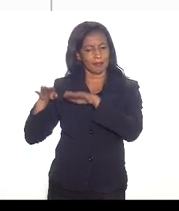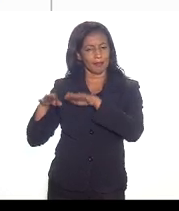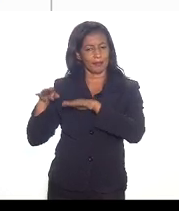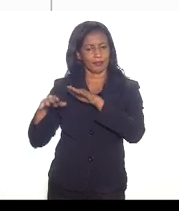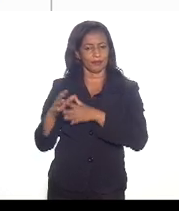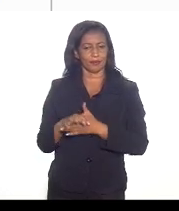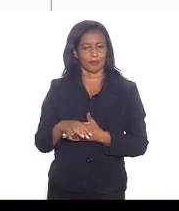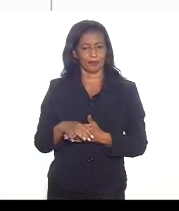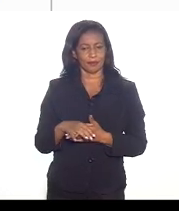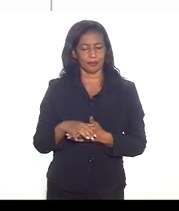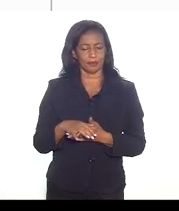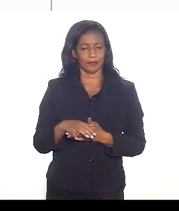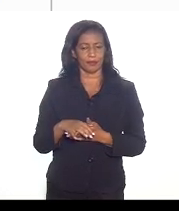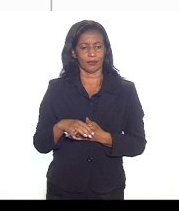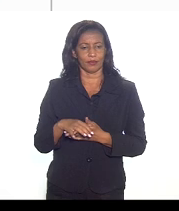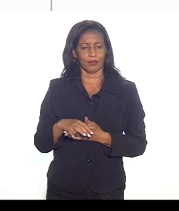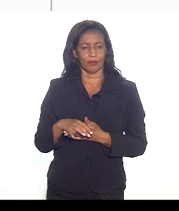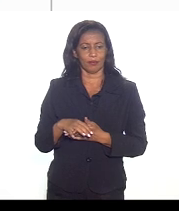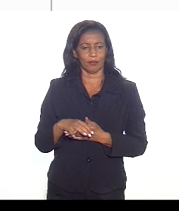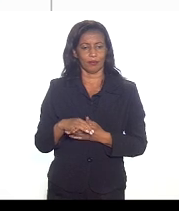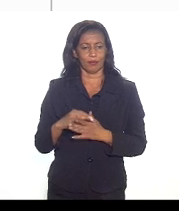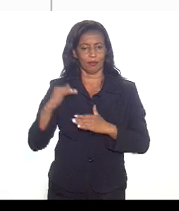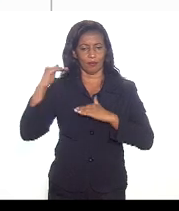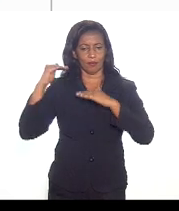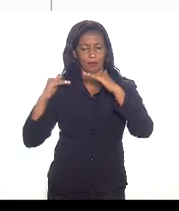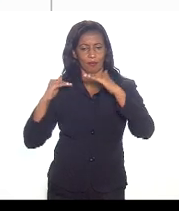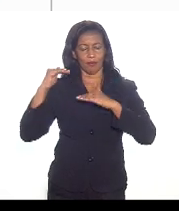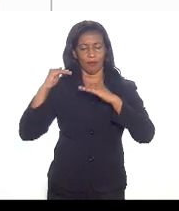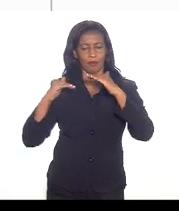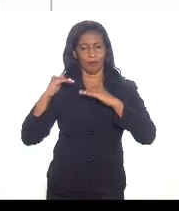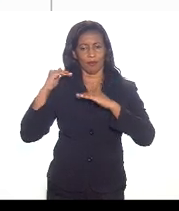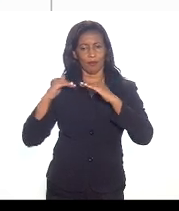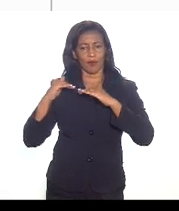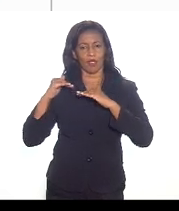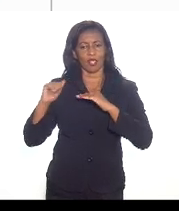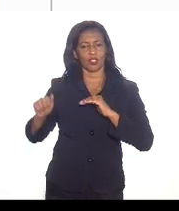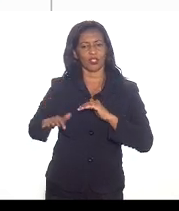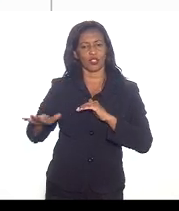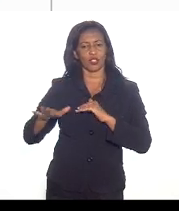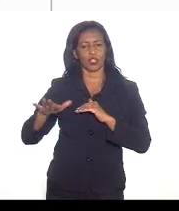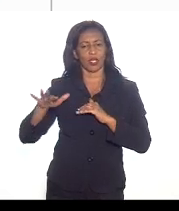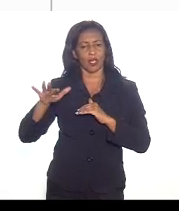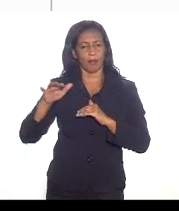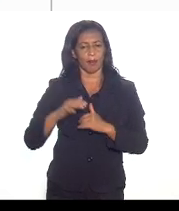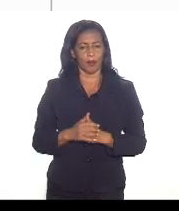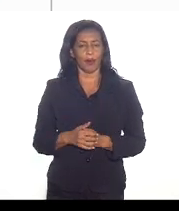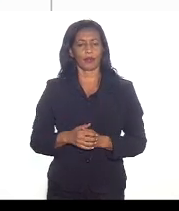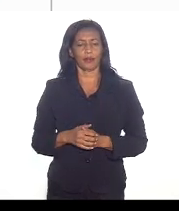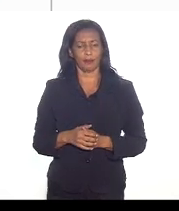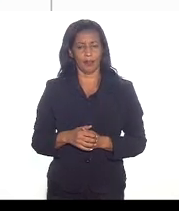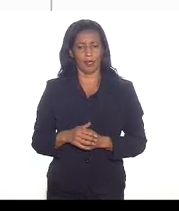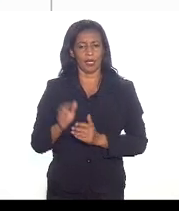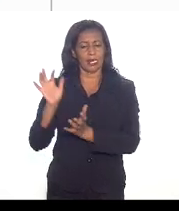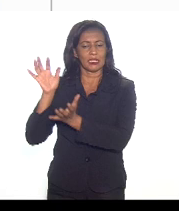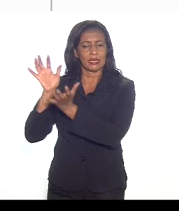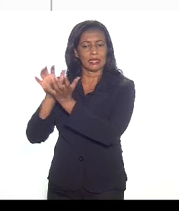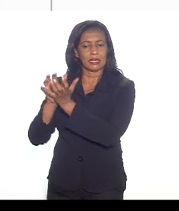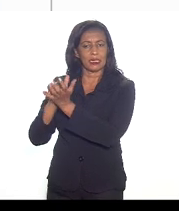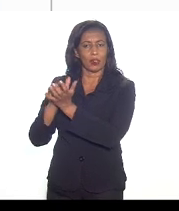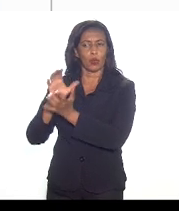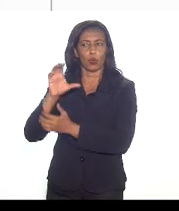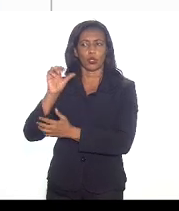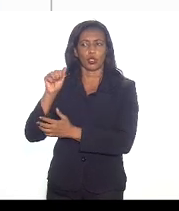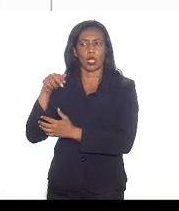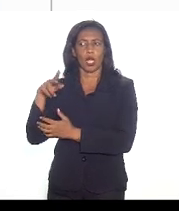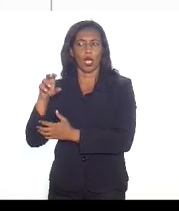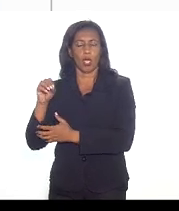3 é a Zona Suburbana. Área de planejamento 4 é Barra de Jacarepaguá. E área de planejamento 5 é Santa Cruz, Campo Grande, Bangu